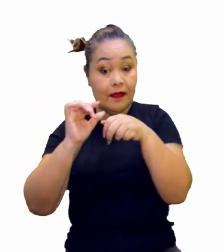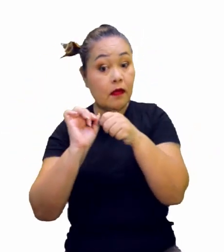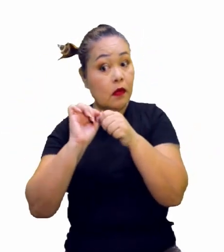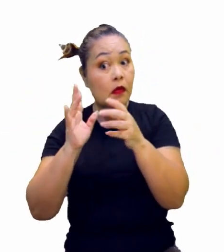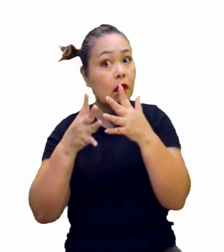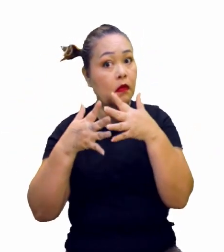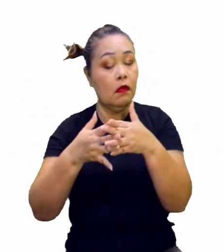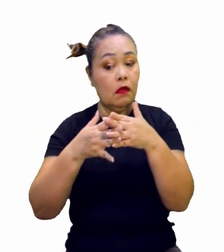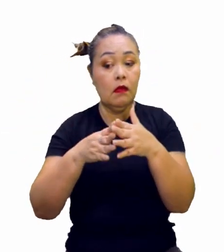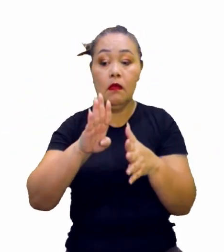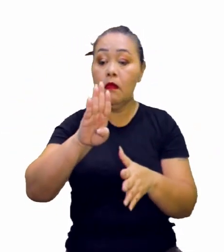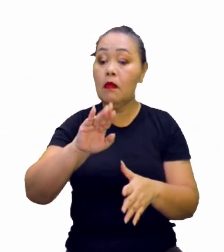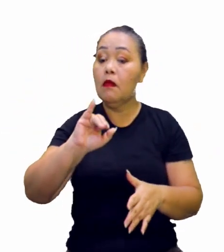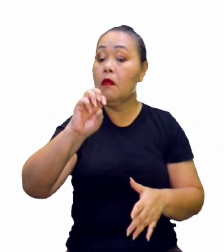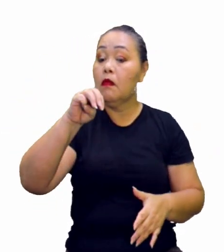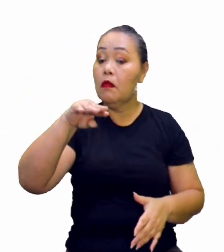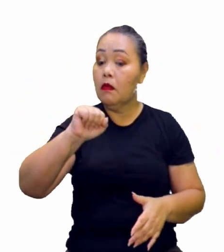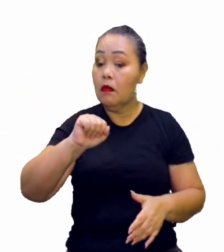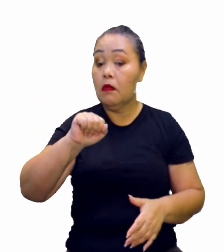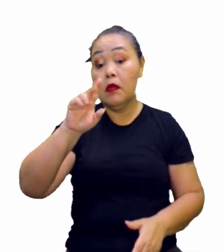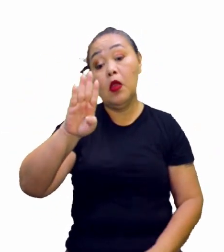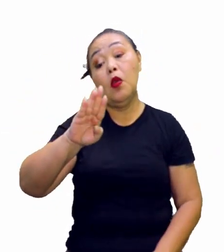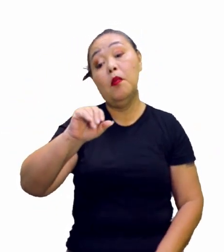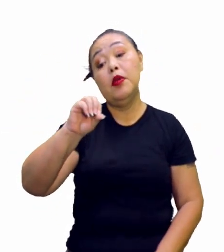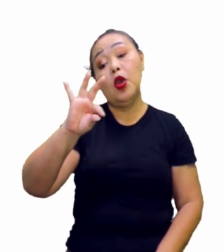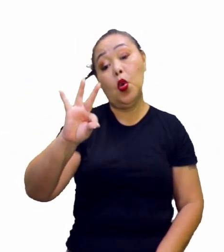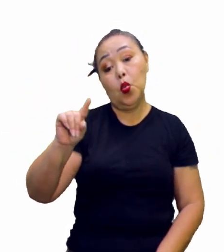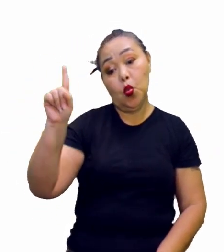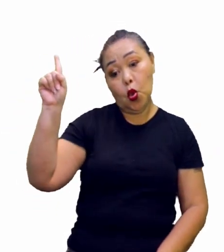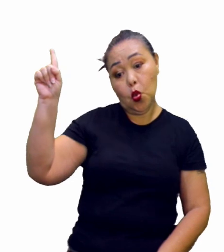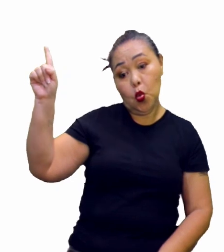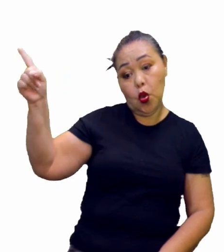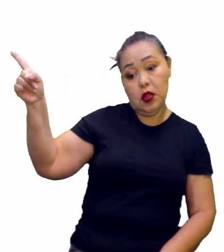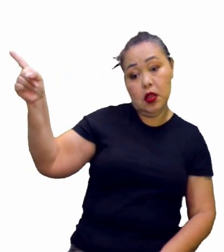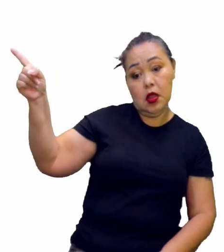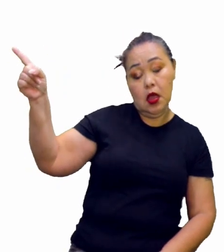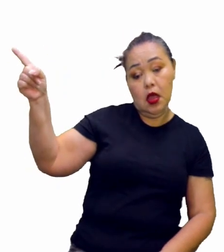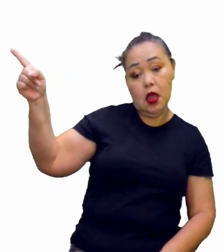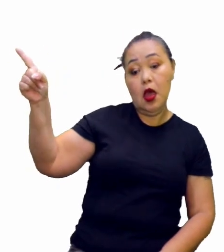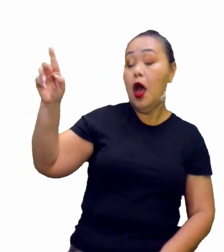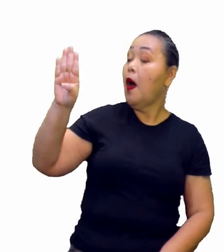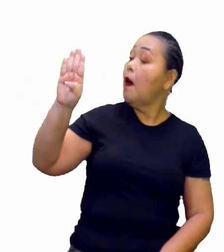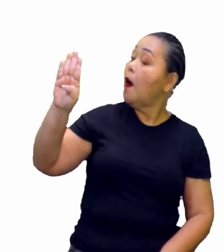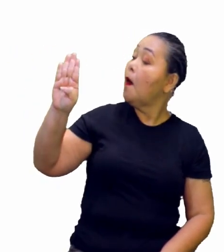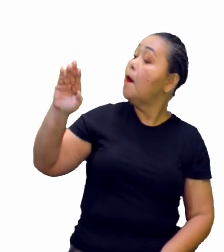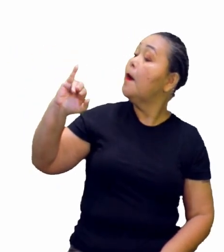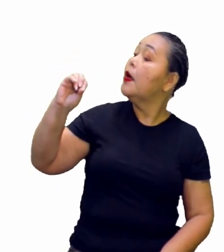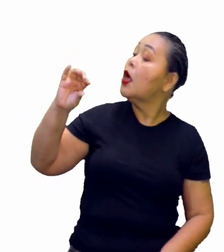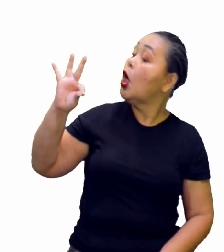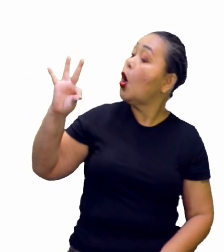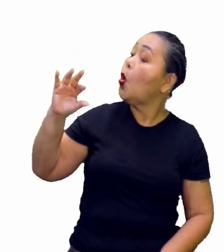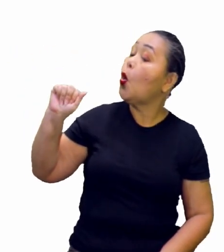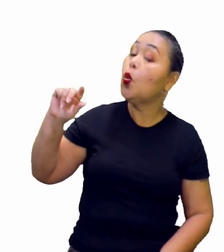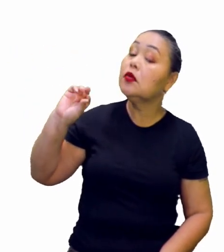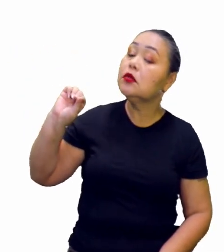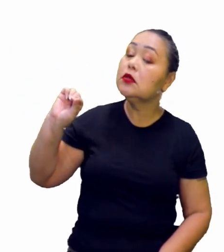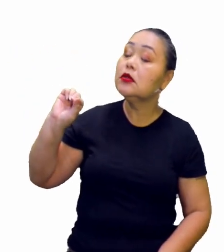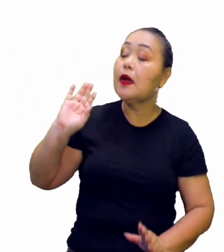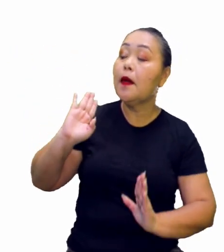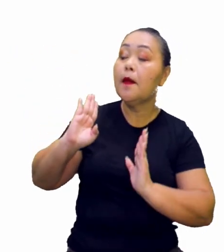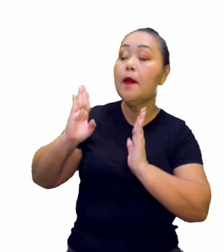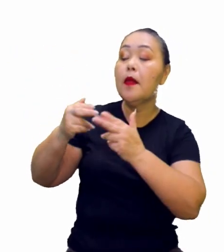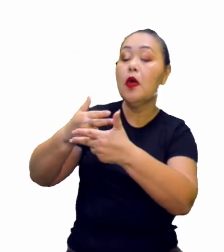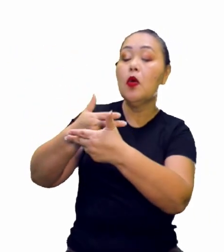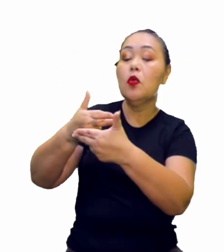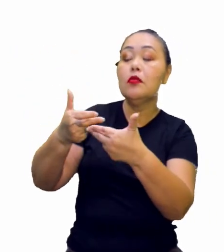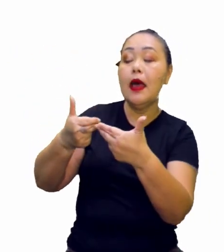confunda bioma com biota. Esse último termo, biota, refere-se apenas a seres que vivem em